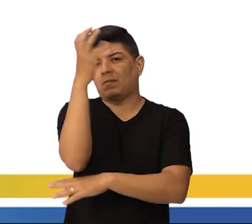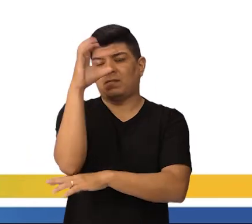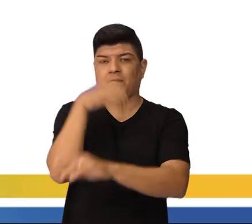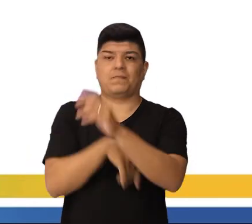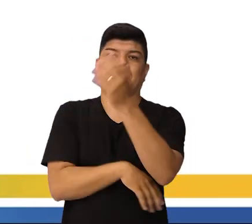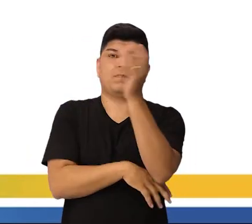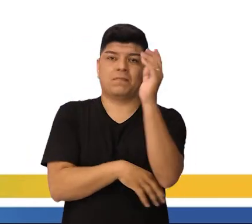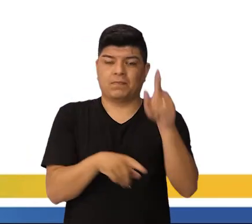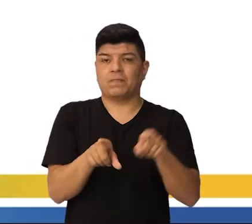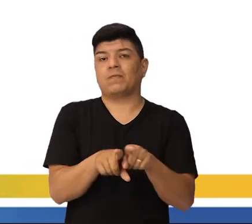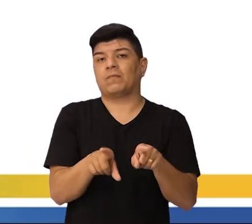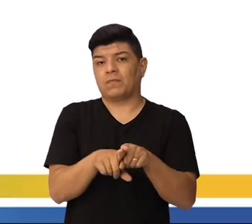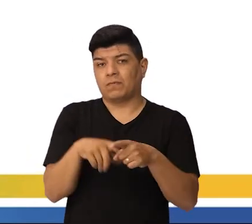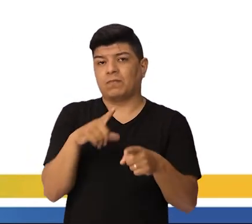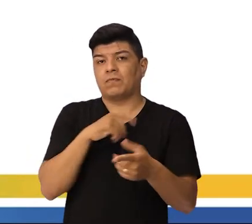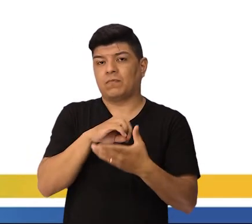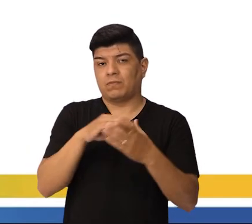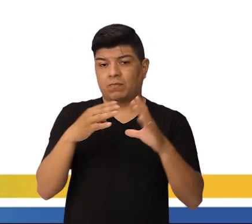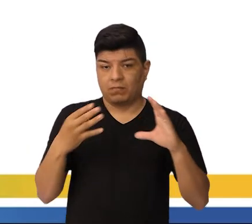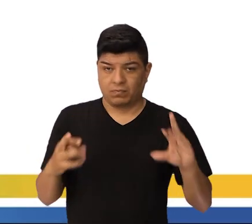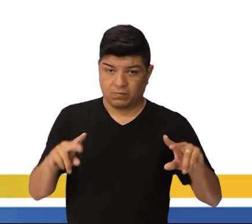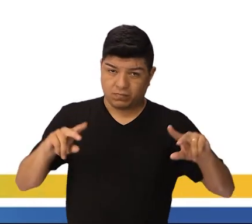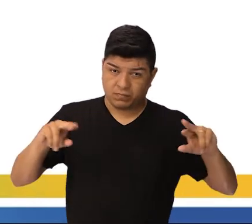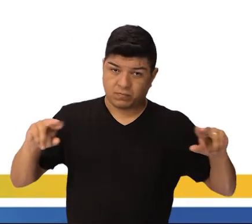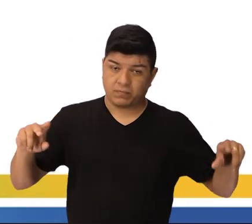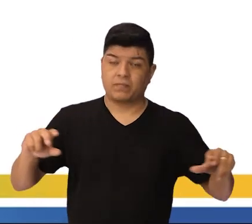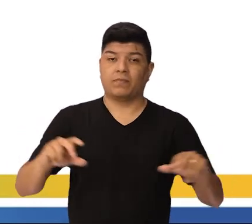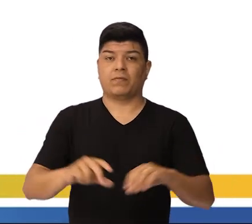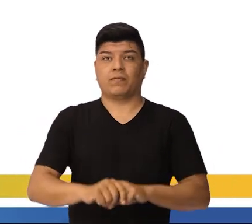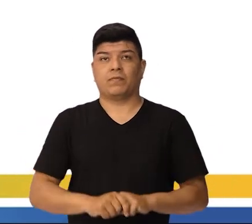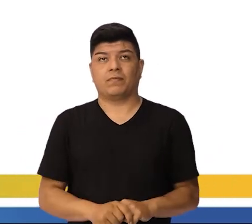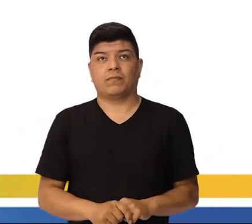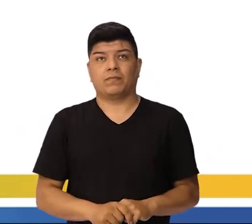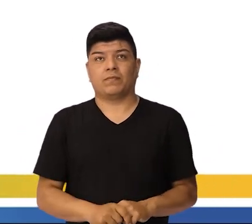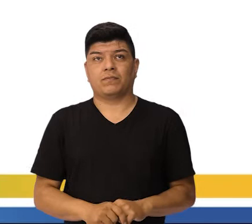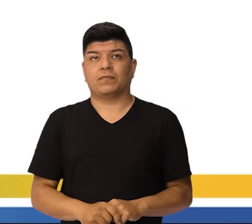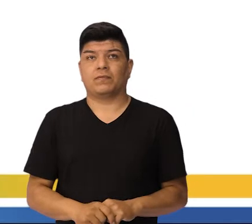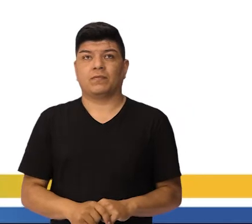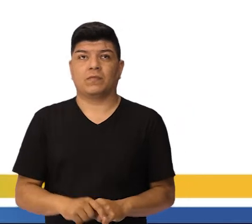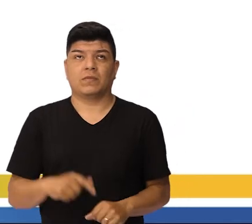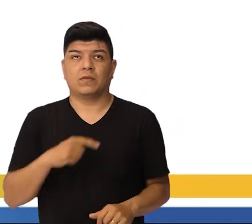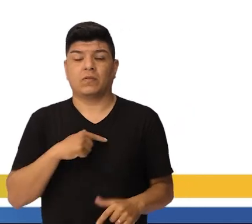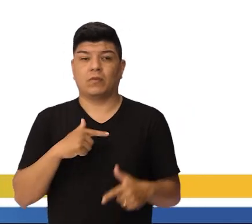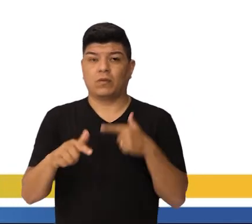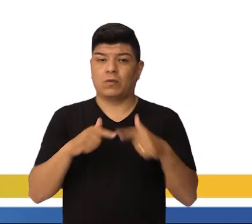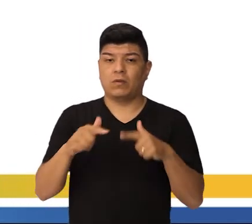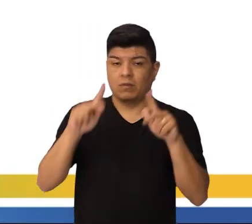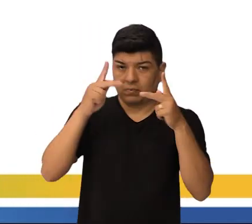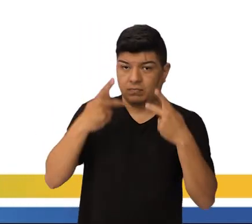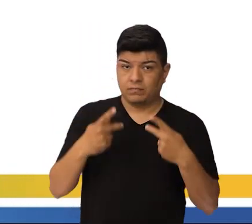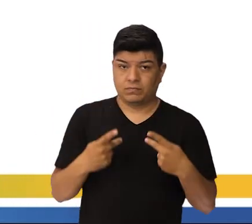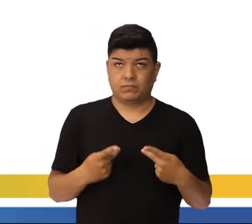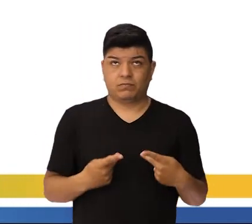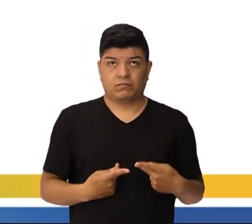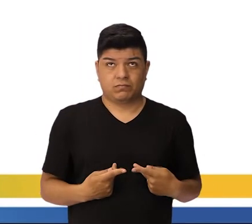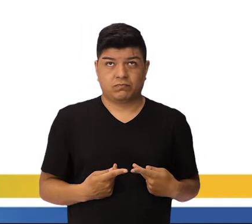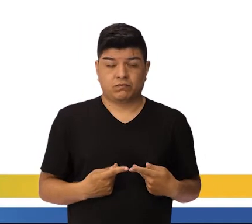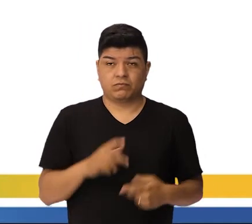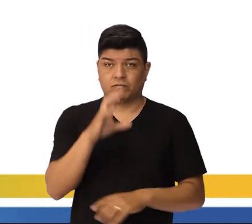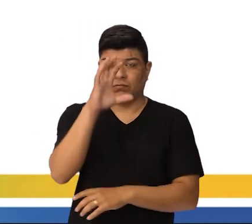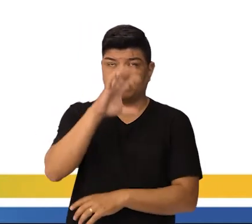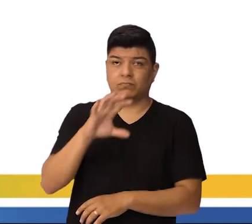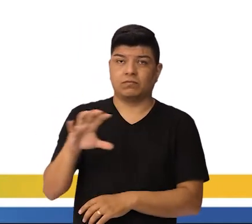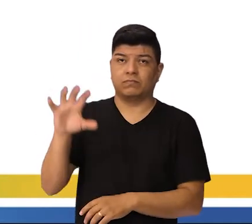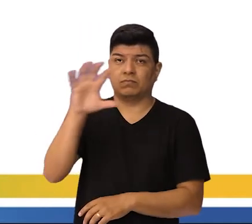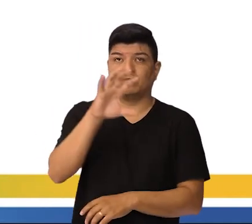vegetação, né? Vai ter uma característica diferenciada. E aí, quantas atividades humanas no clima, podemos citar